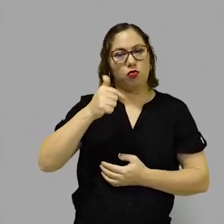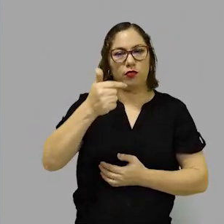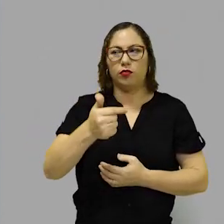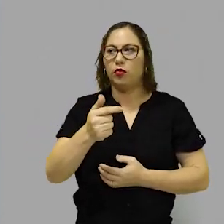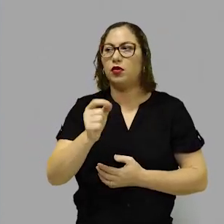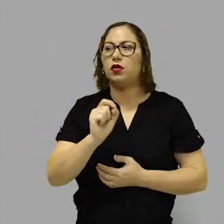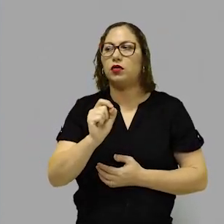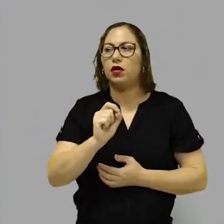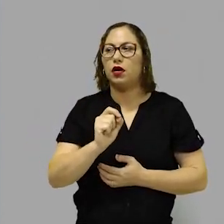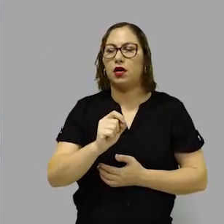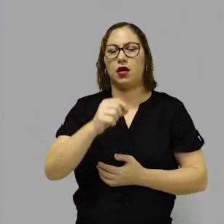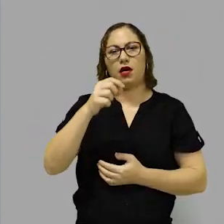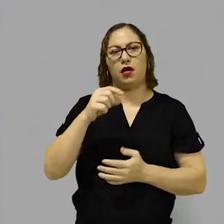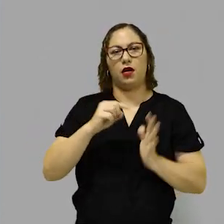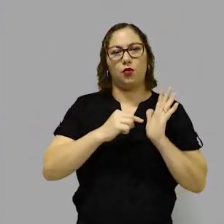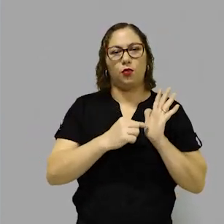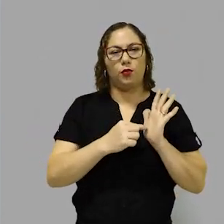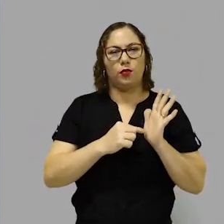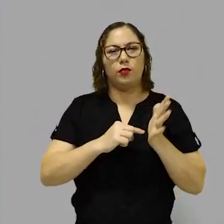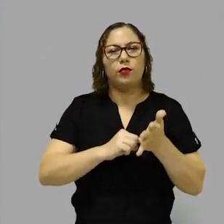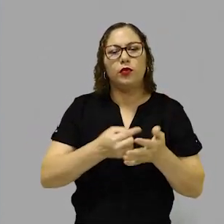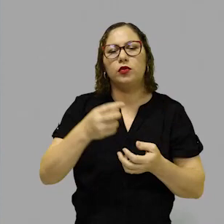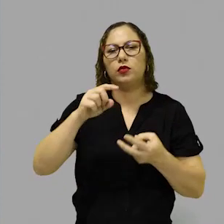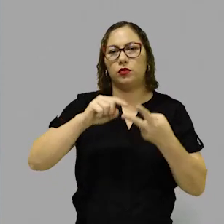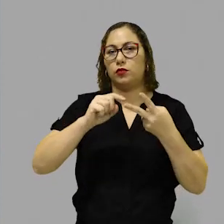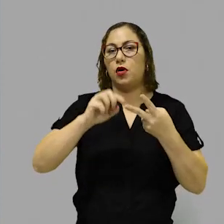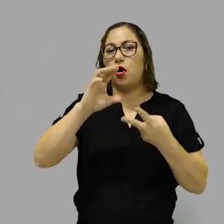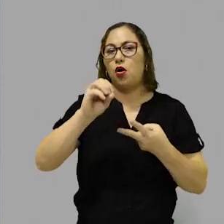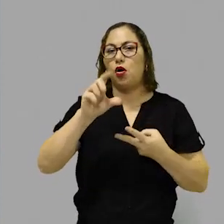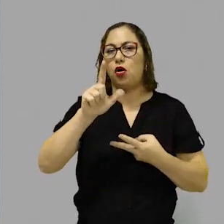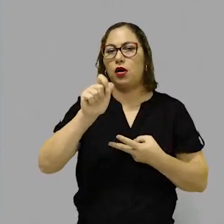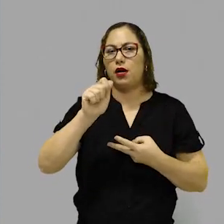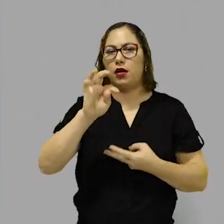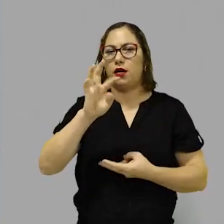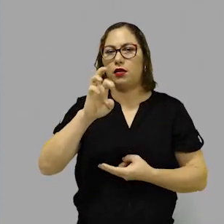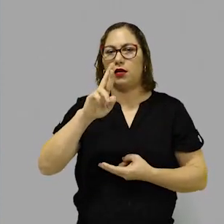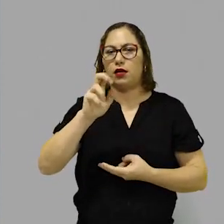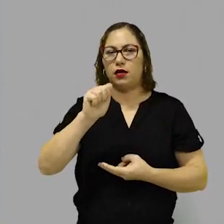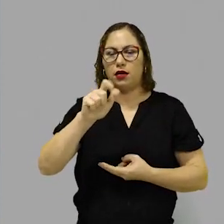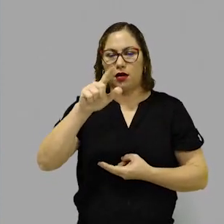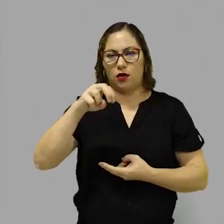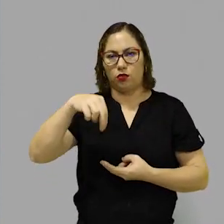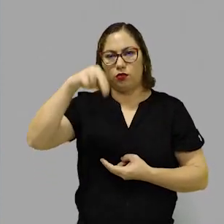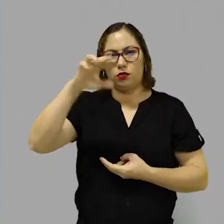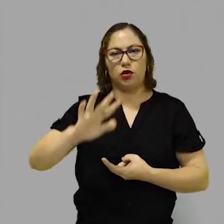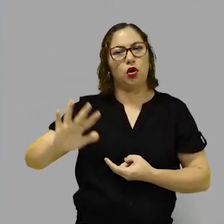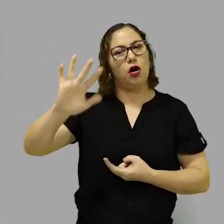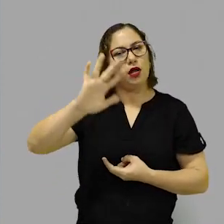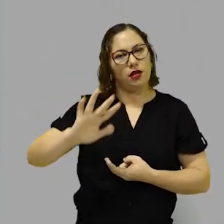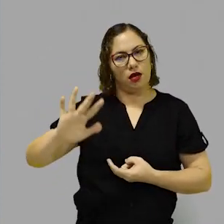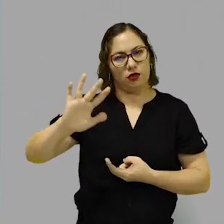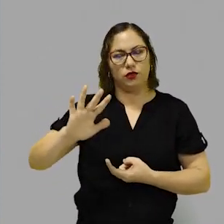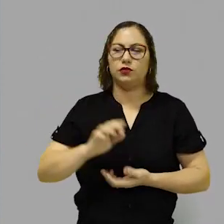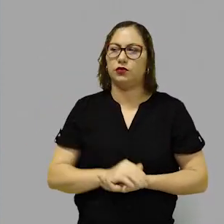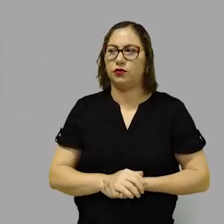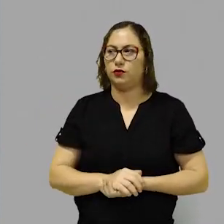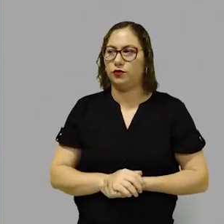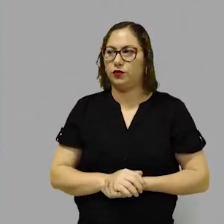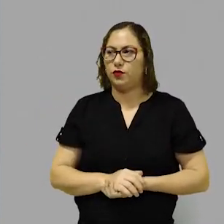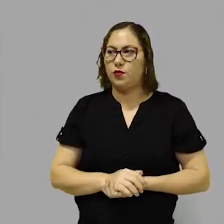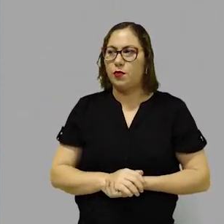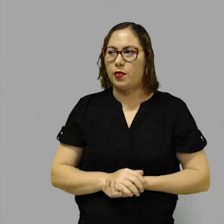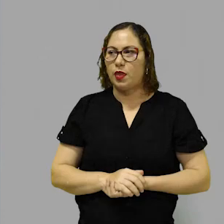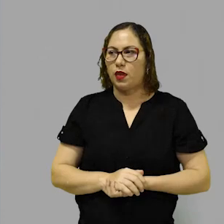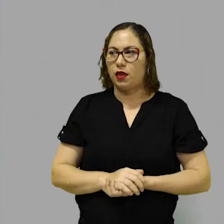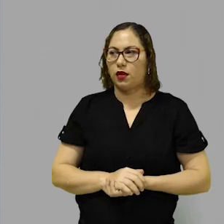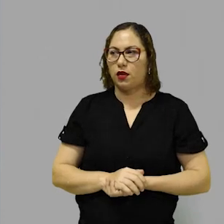que é o ponto colateral nordeste. O ponto colateral nordeste, ele